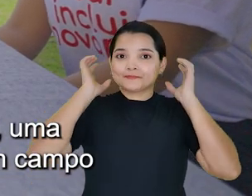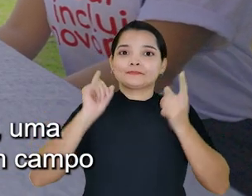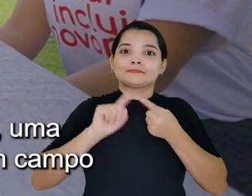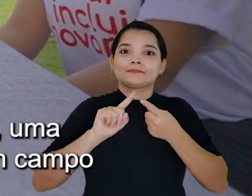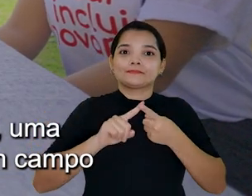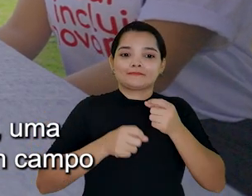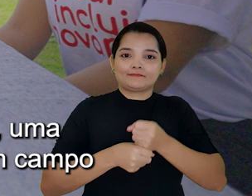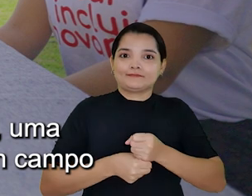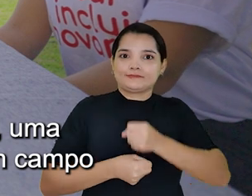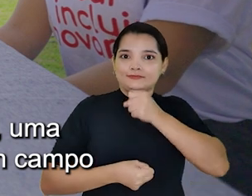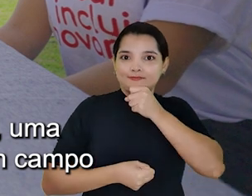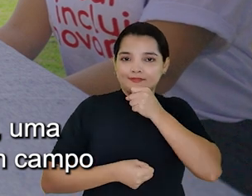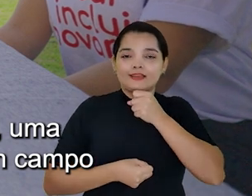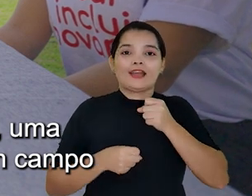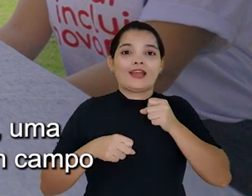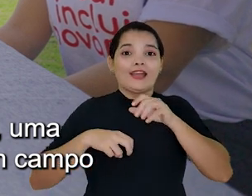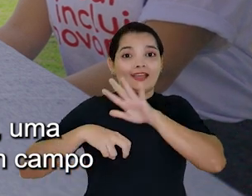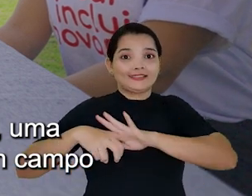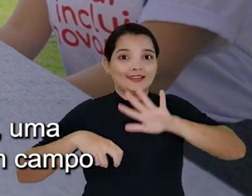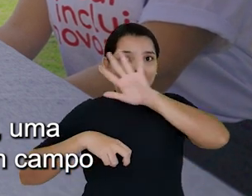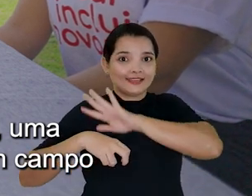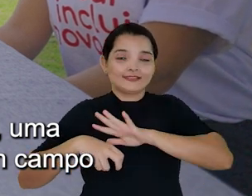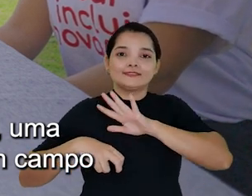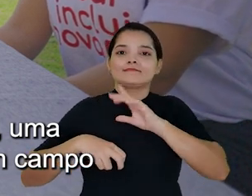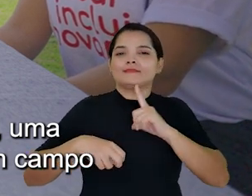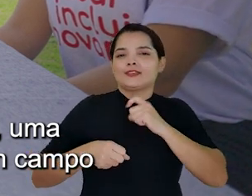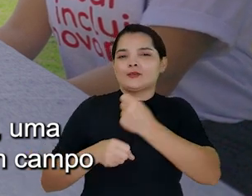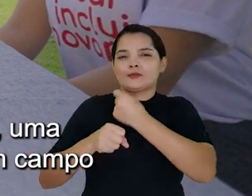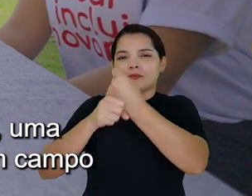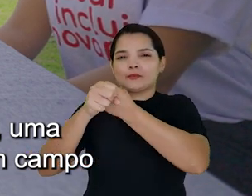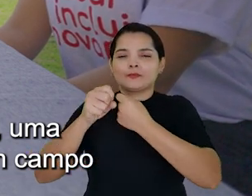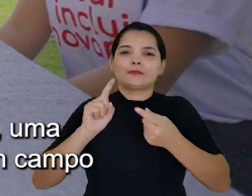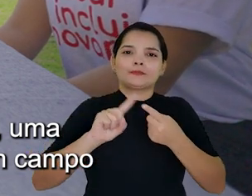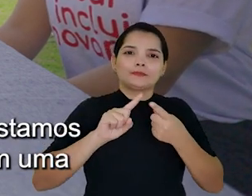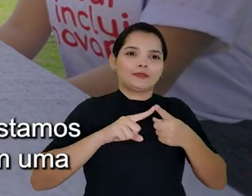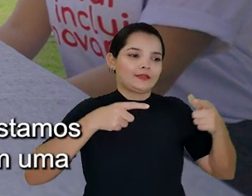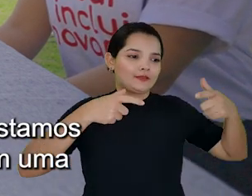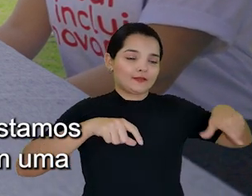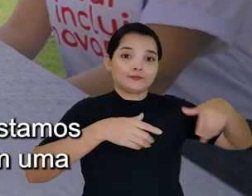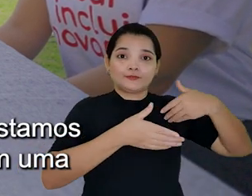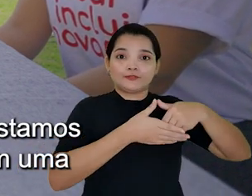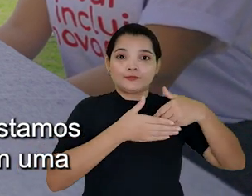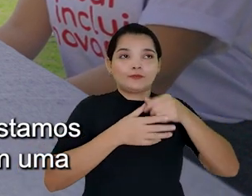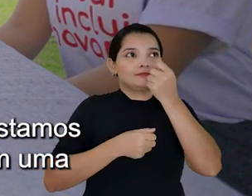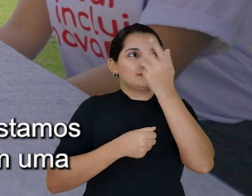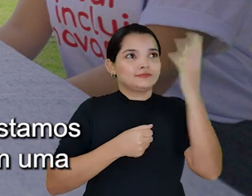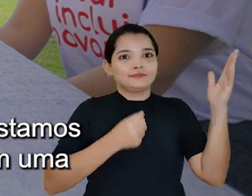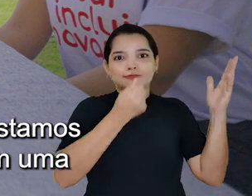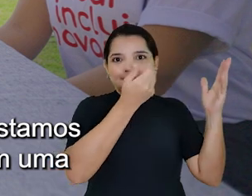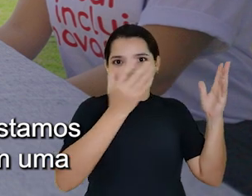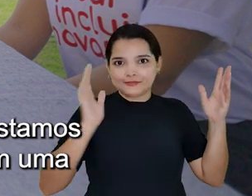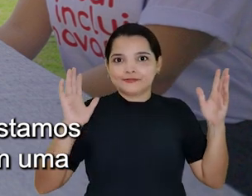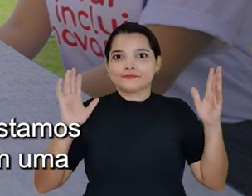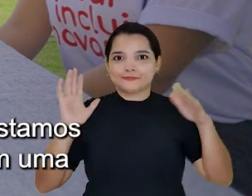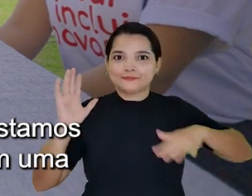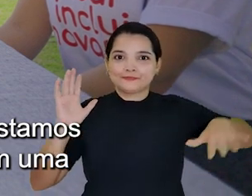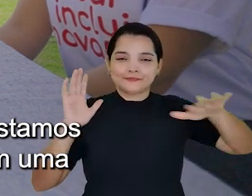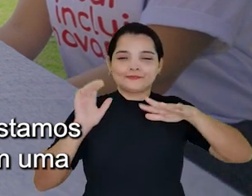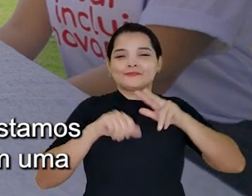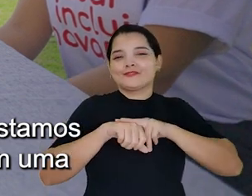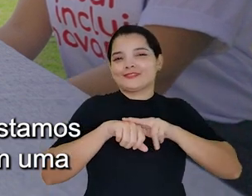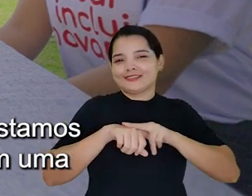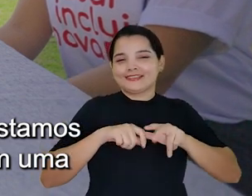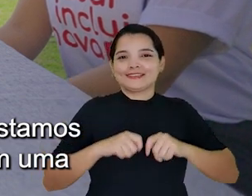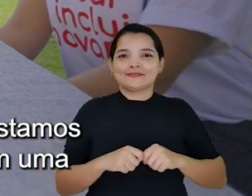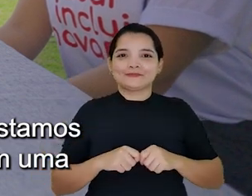branca e tenho a atrás de mim uma construção à minha esquerda mais ao fundo um campo de futebol verde e ao fundo também